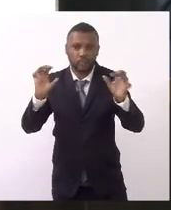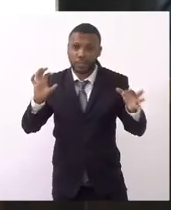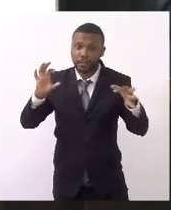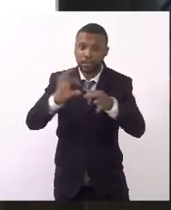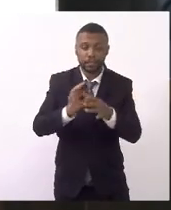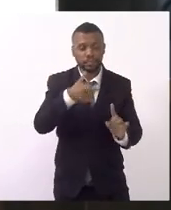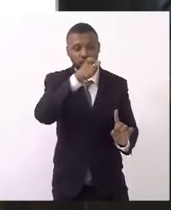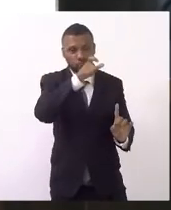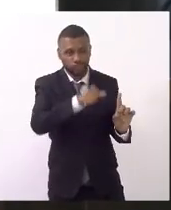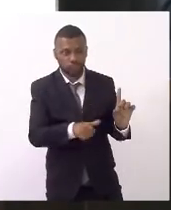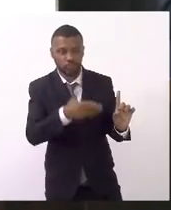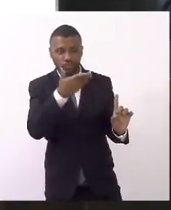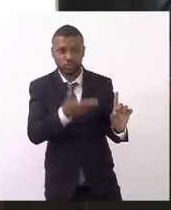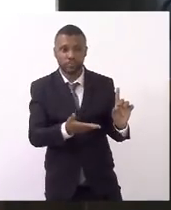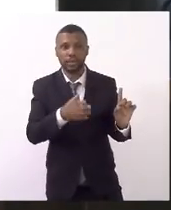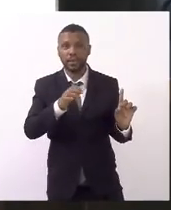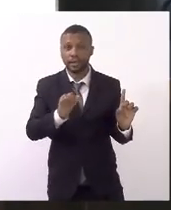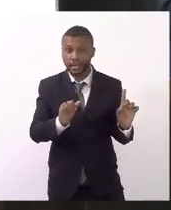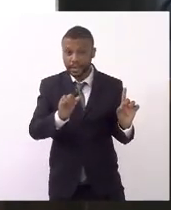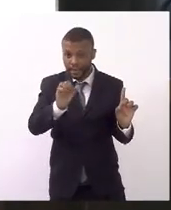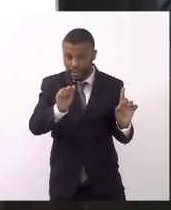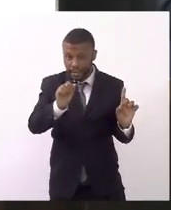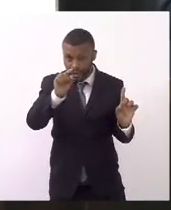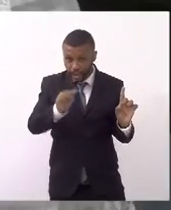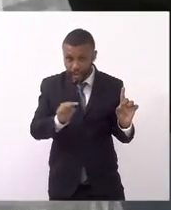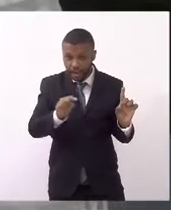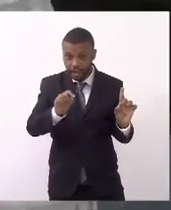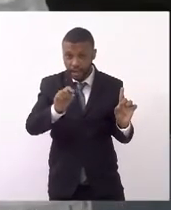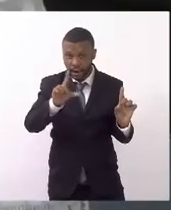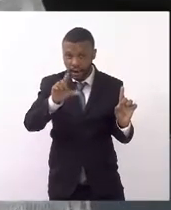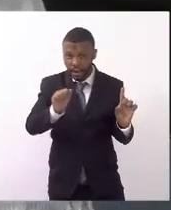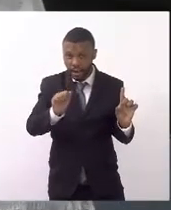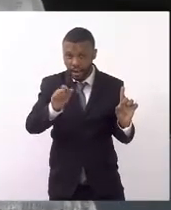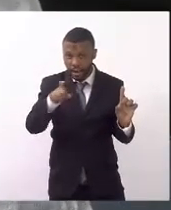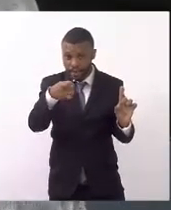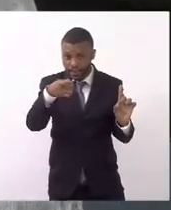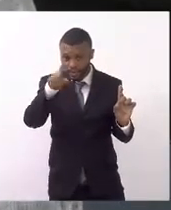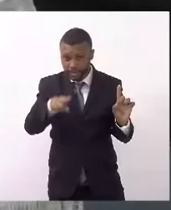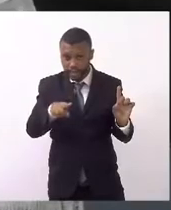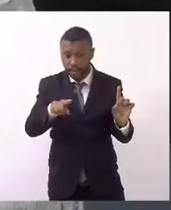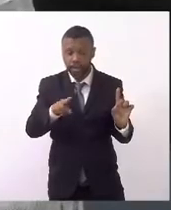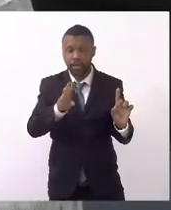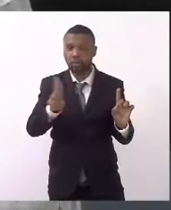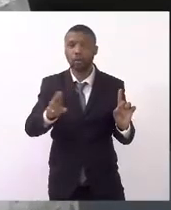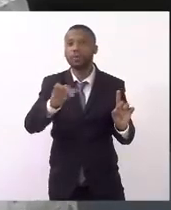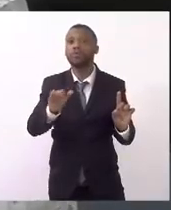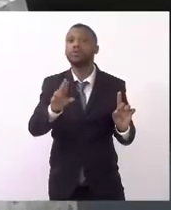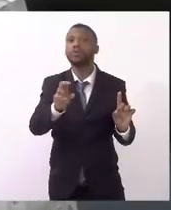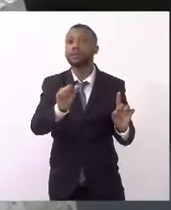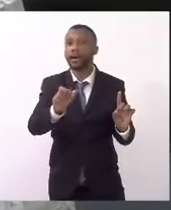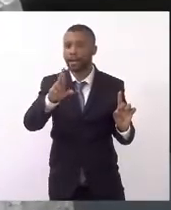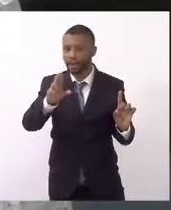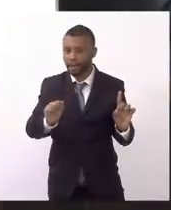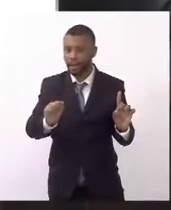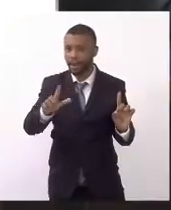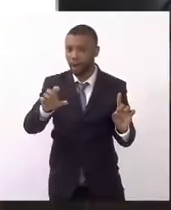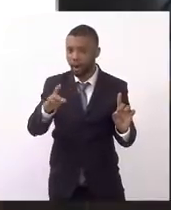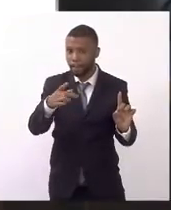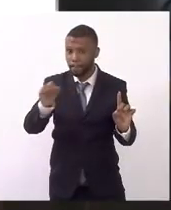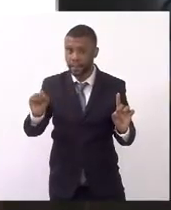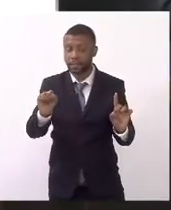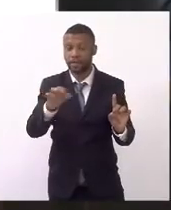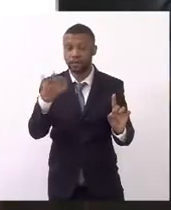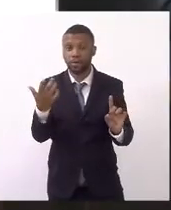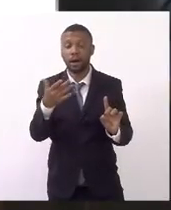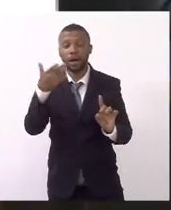ela achar aí eu achar e a taxa Jussara Lopes da Coordenação nacional com homenagem mãe